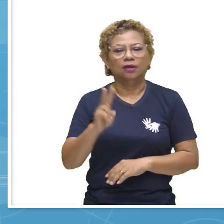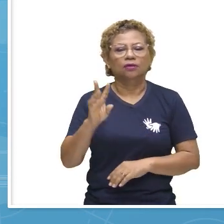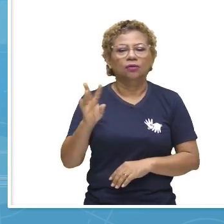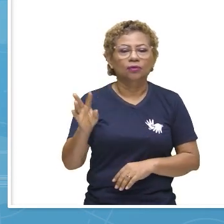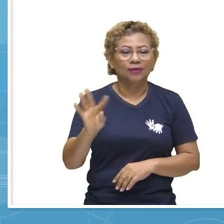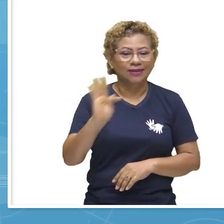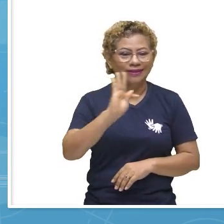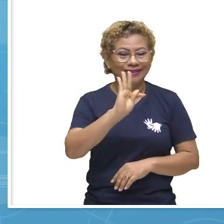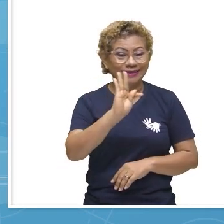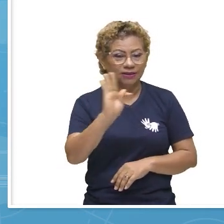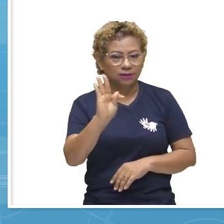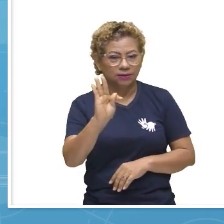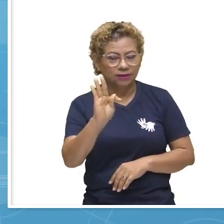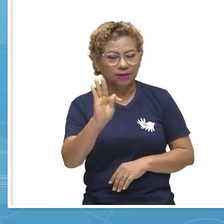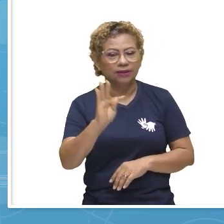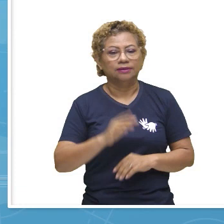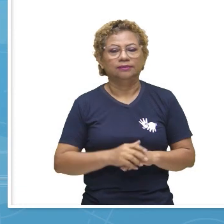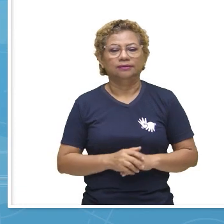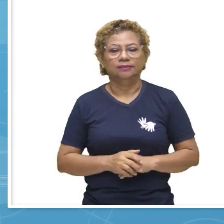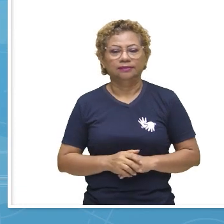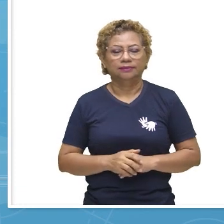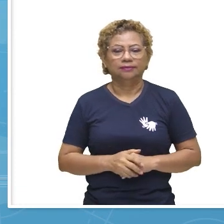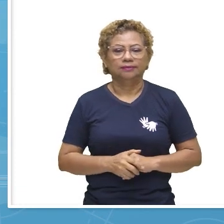essa equação toda